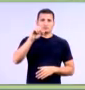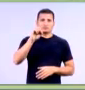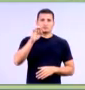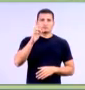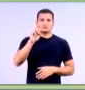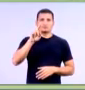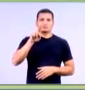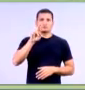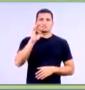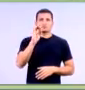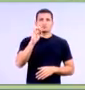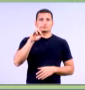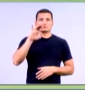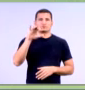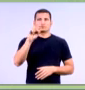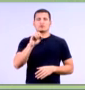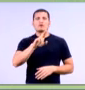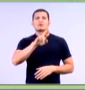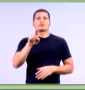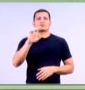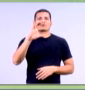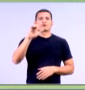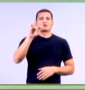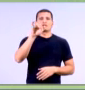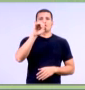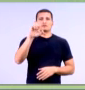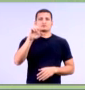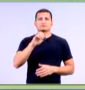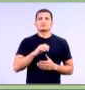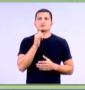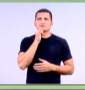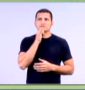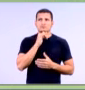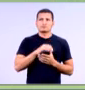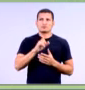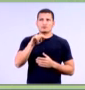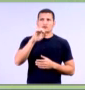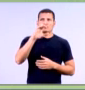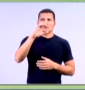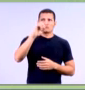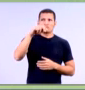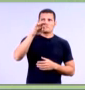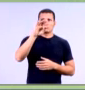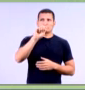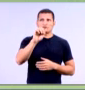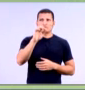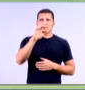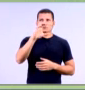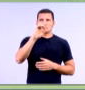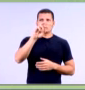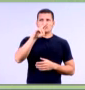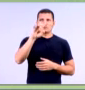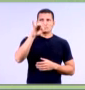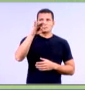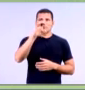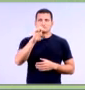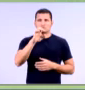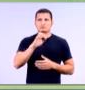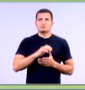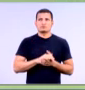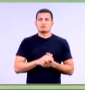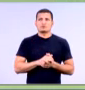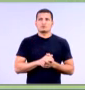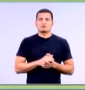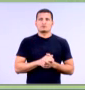Como é o nome da nossa classe, gente? Nosso exemplo, classe conta corrente. Se a minha classe